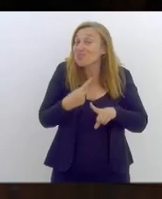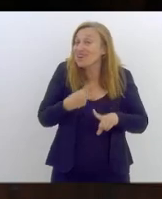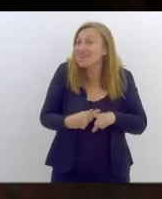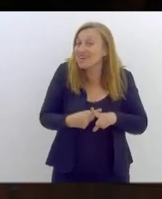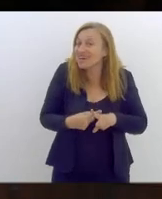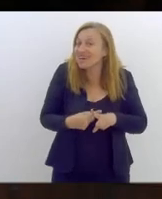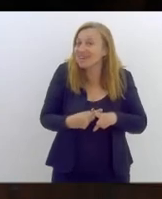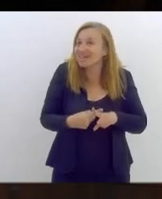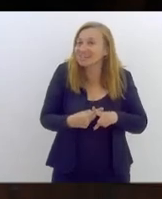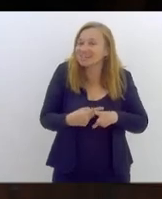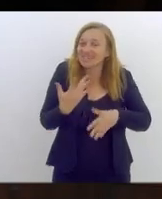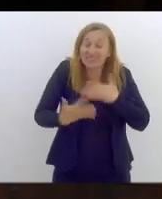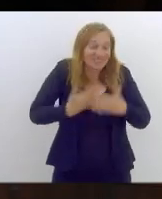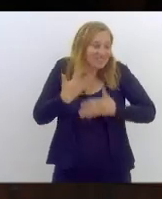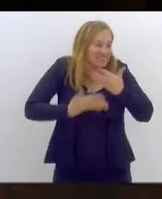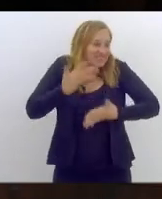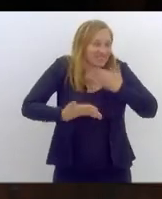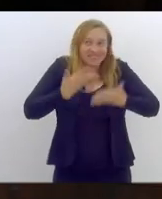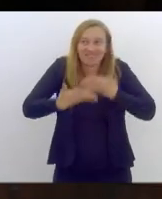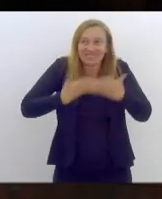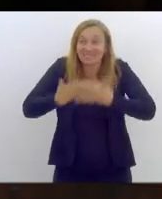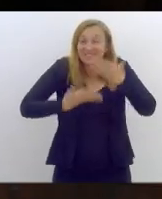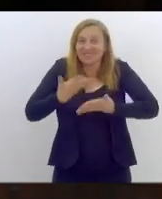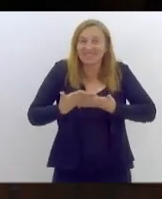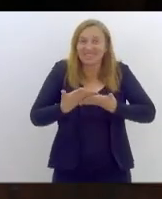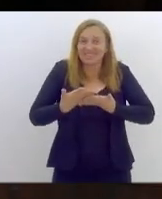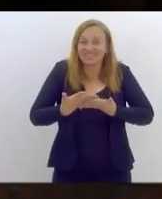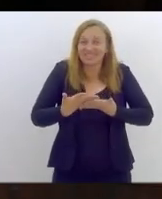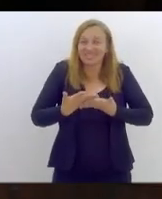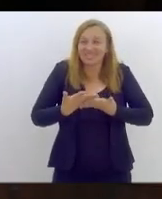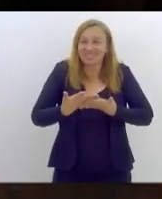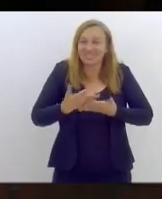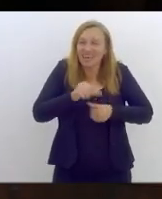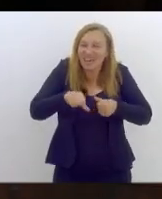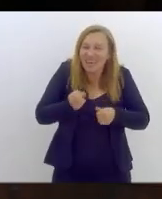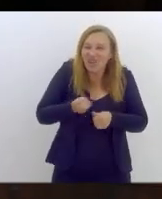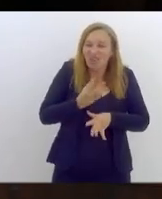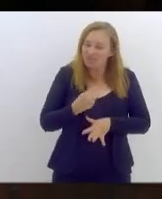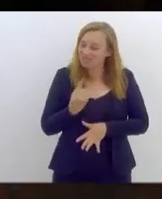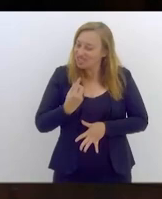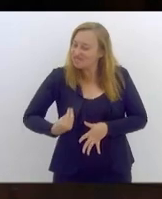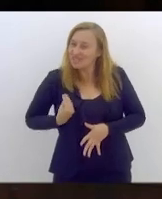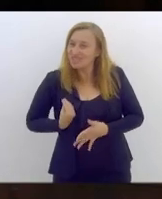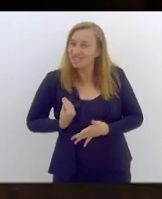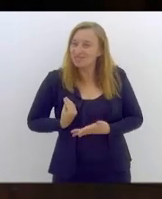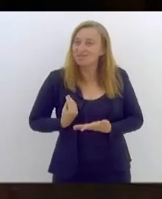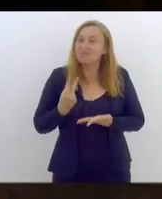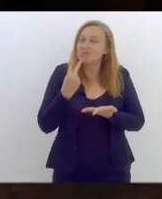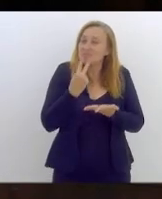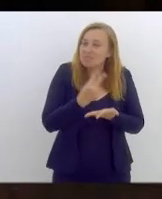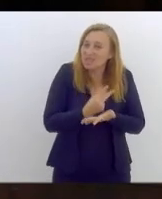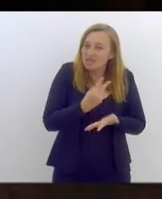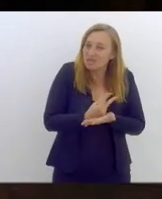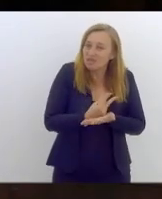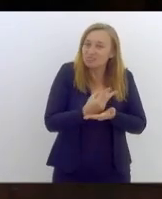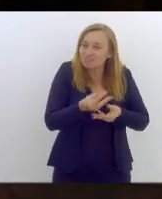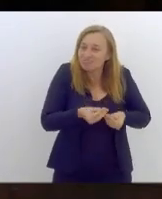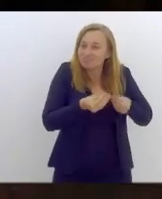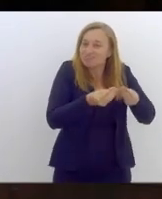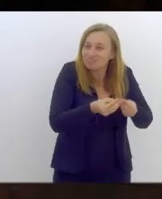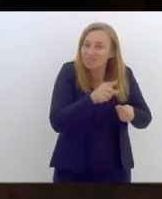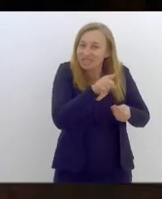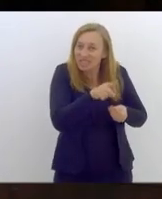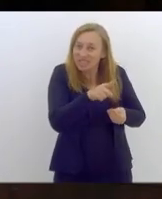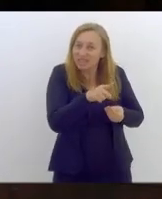nos revigora, nos revitaliza, nos rejuvenesce, né? E mesmo a ele que está